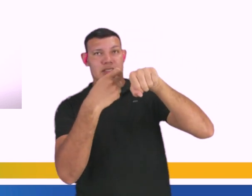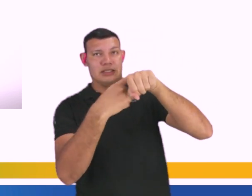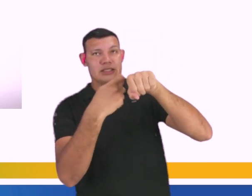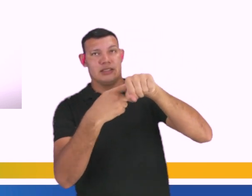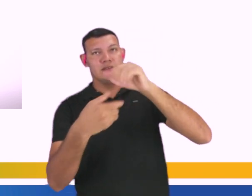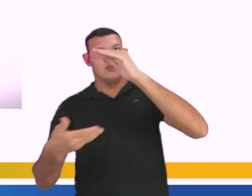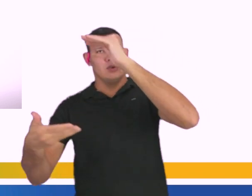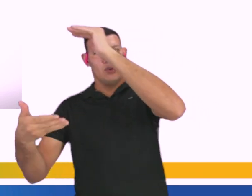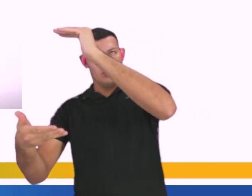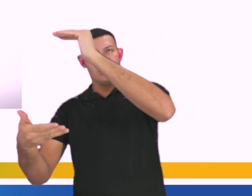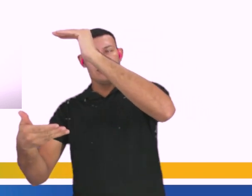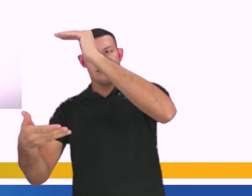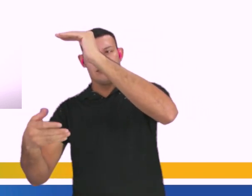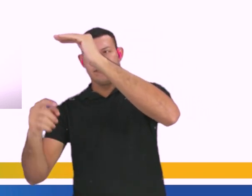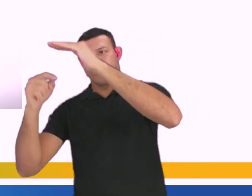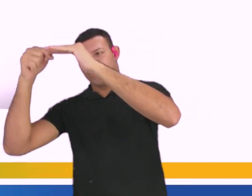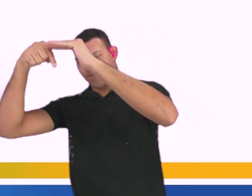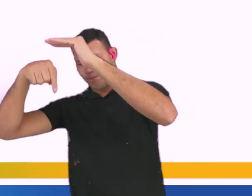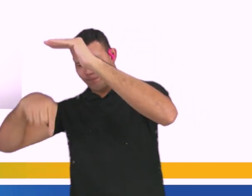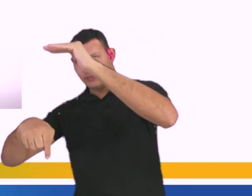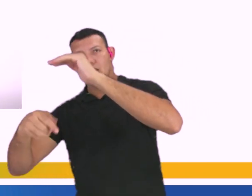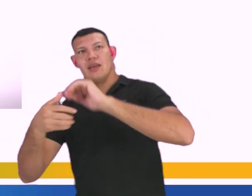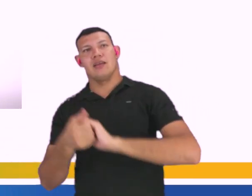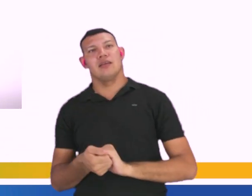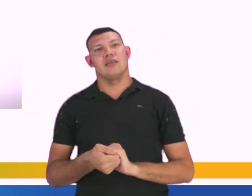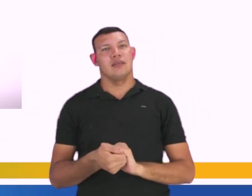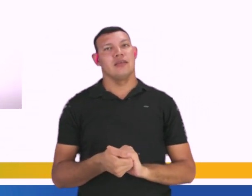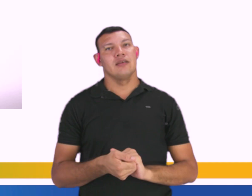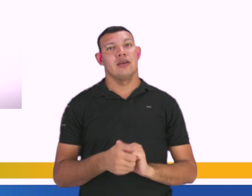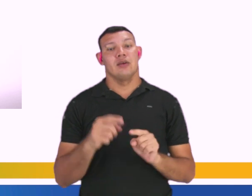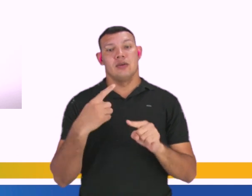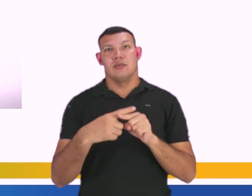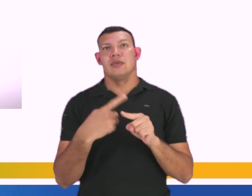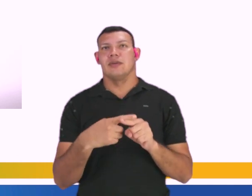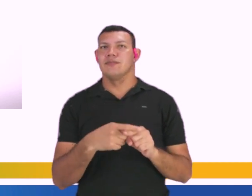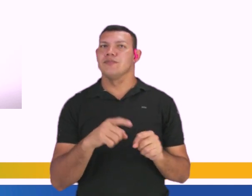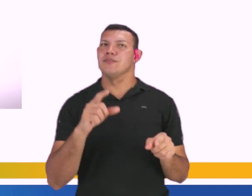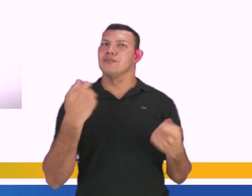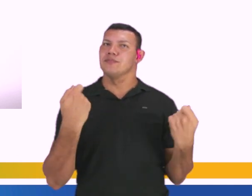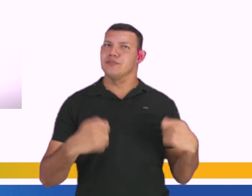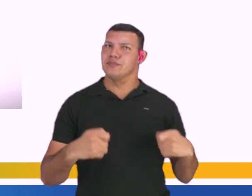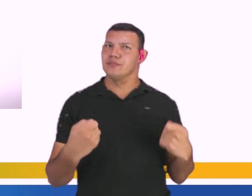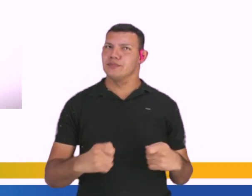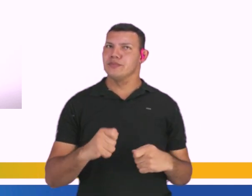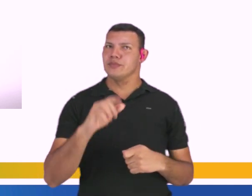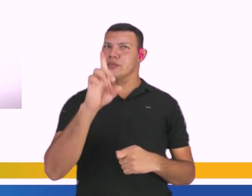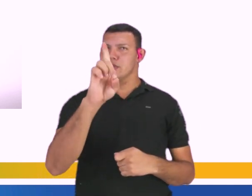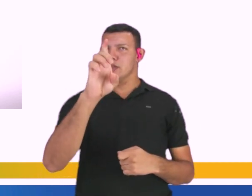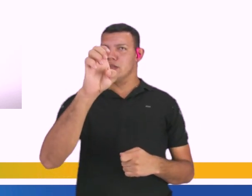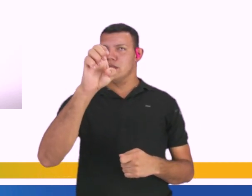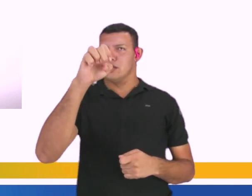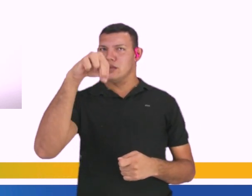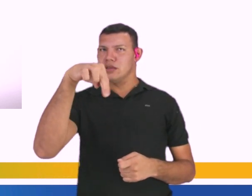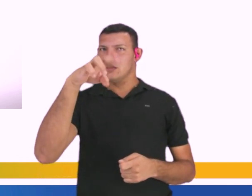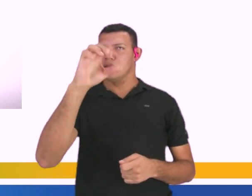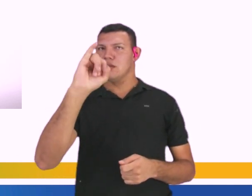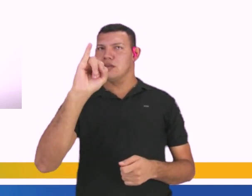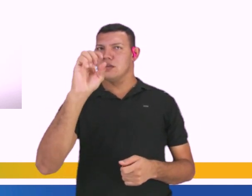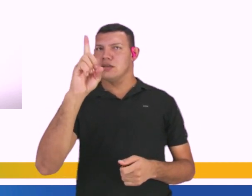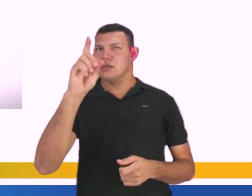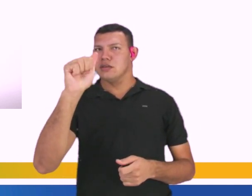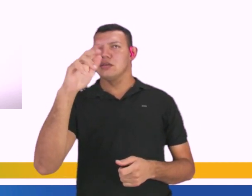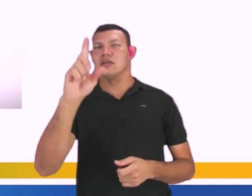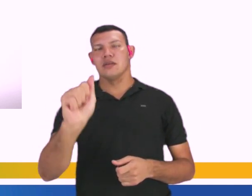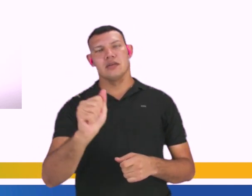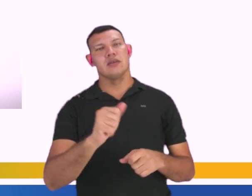tiver uma densidade maior do que o líquido na qual ele está ali. Tu observa que não houve mudança alguma de volume, todos os bloquinhos